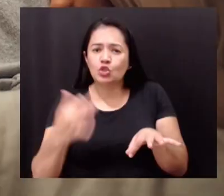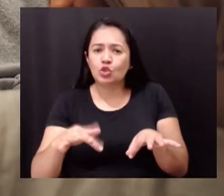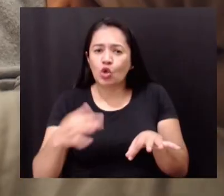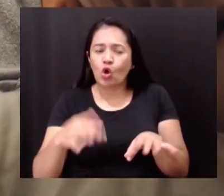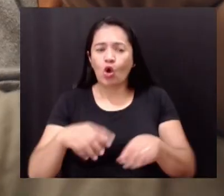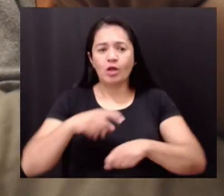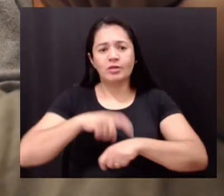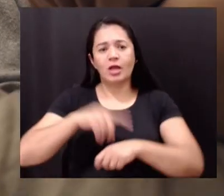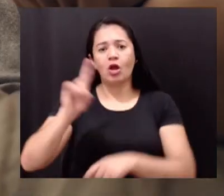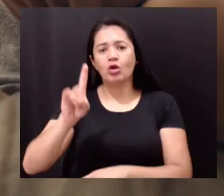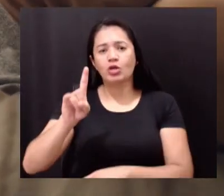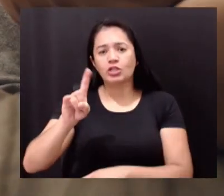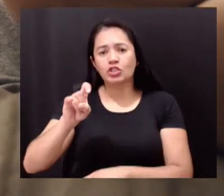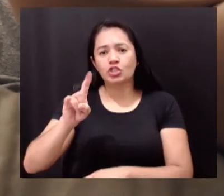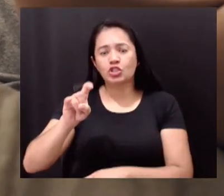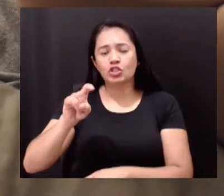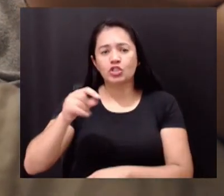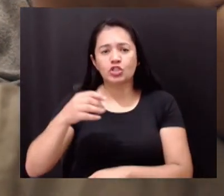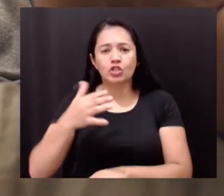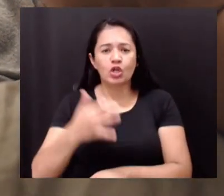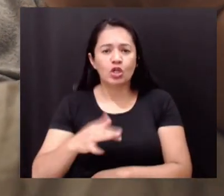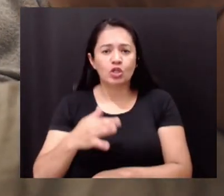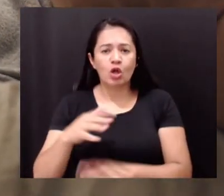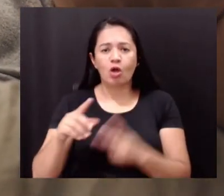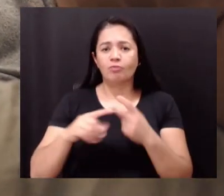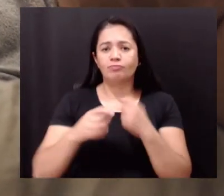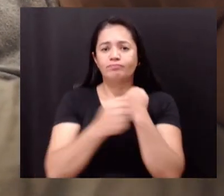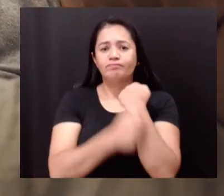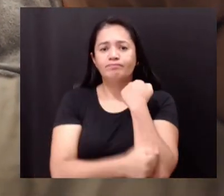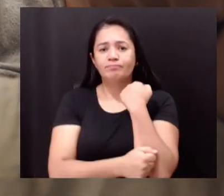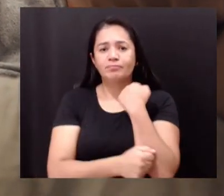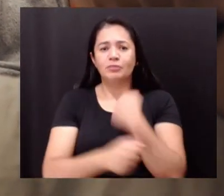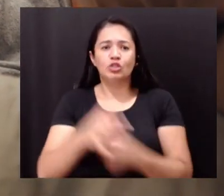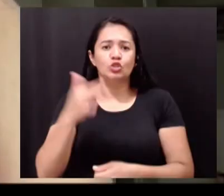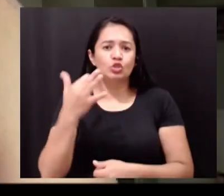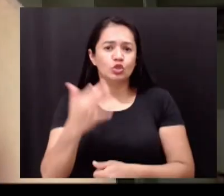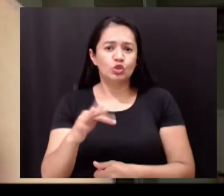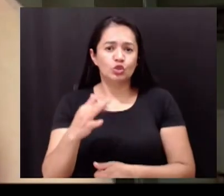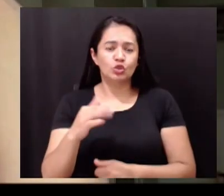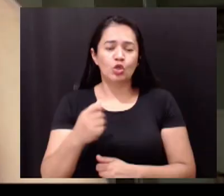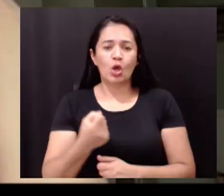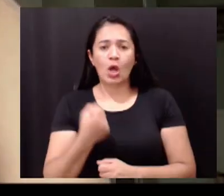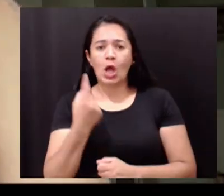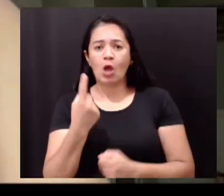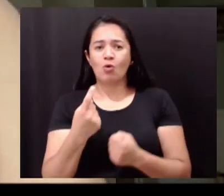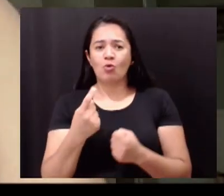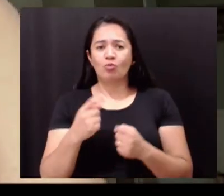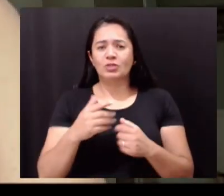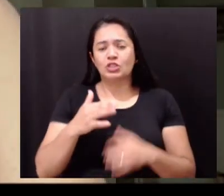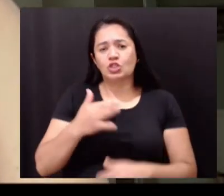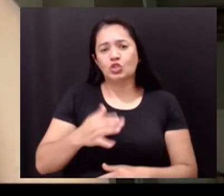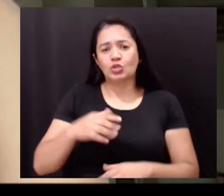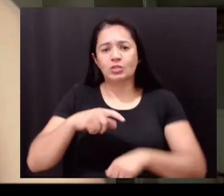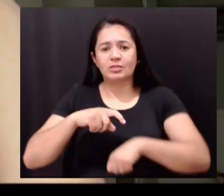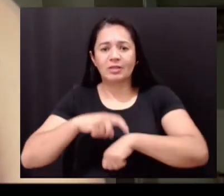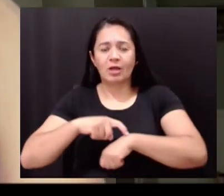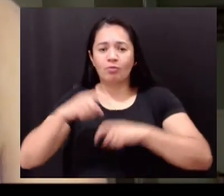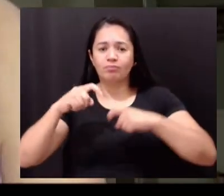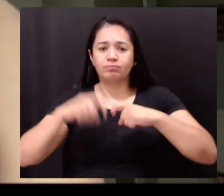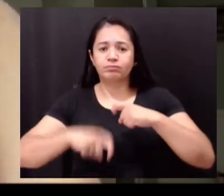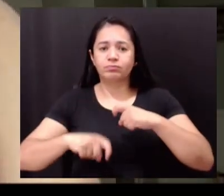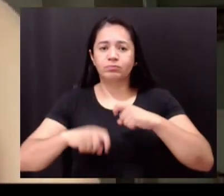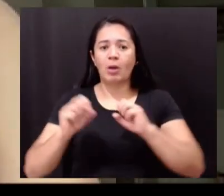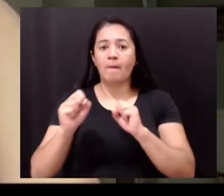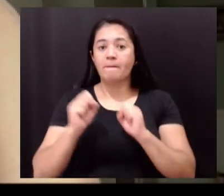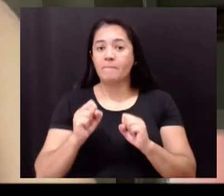banheiro, evacuar, algum desconforto também durante as relações sexuais, tudo isso podem ser sinais de que há